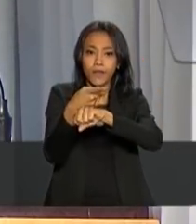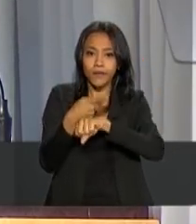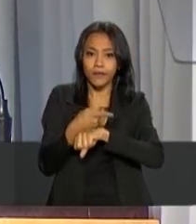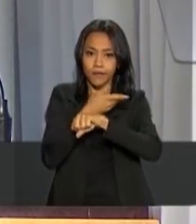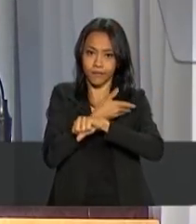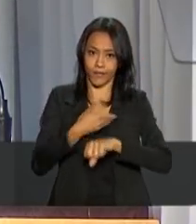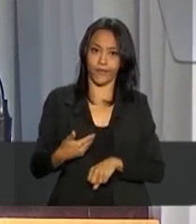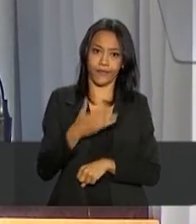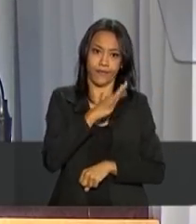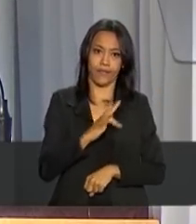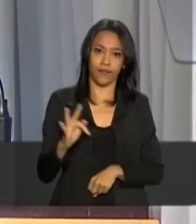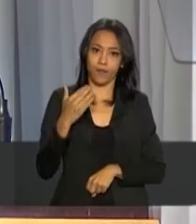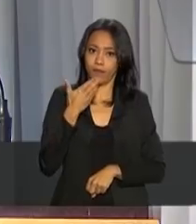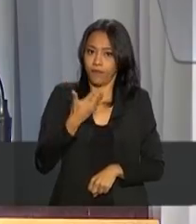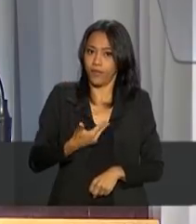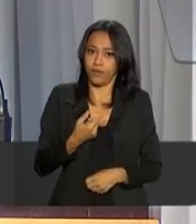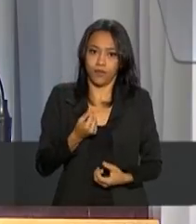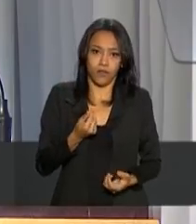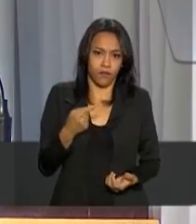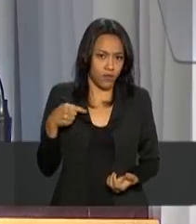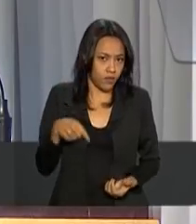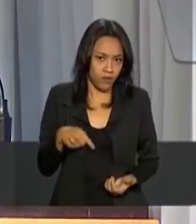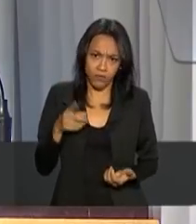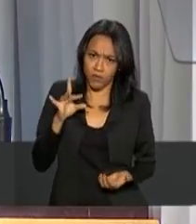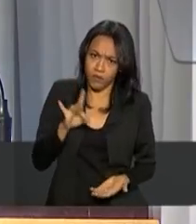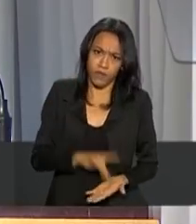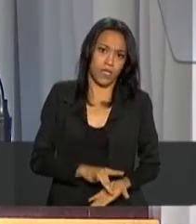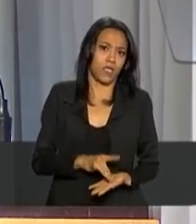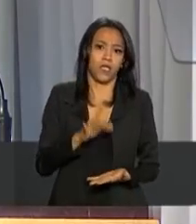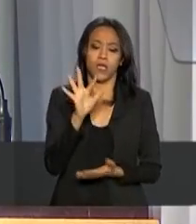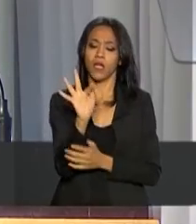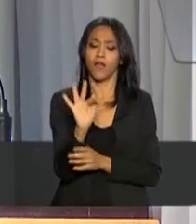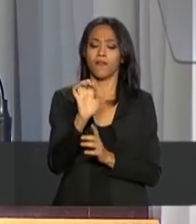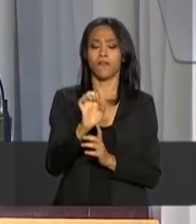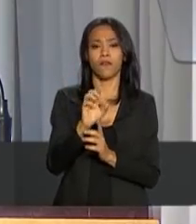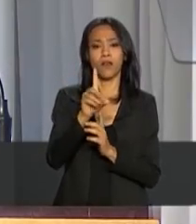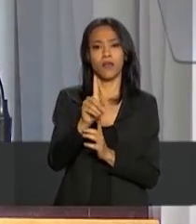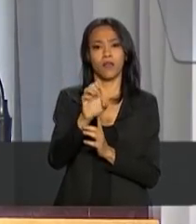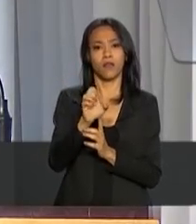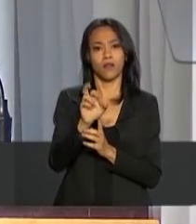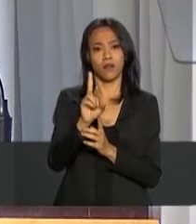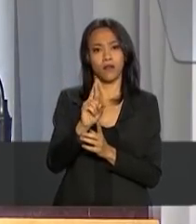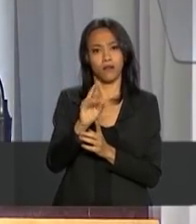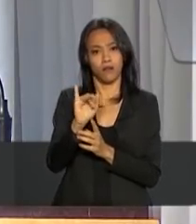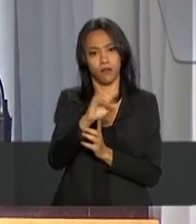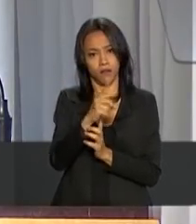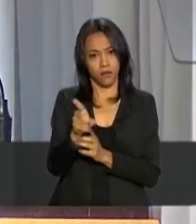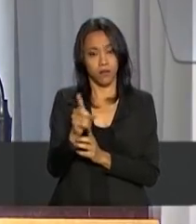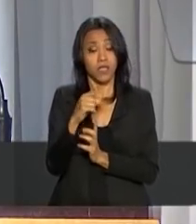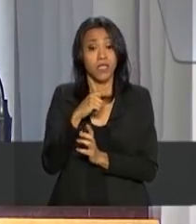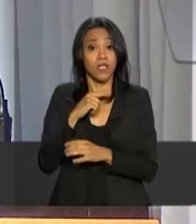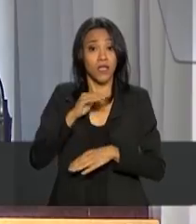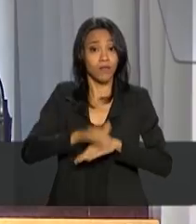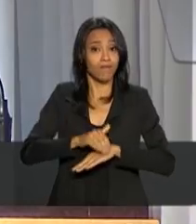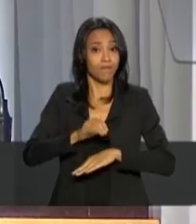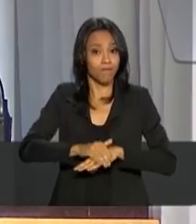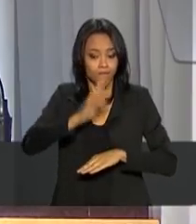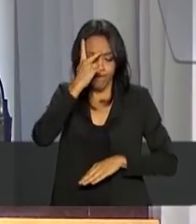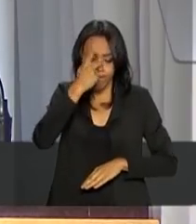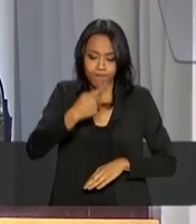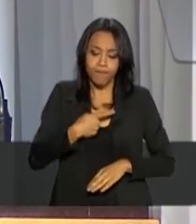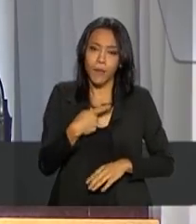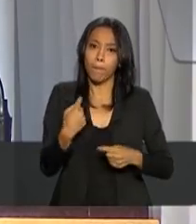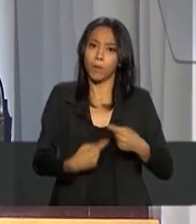é? Esta não é uma verdadeira federação. A federação significa a autonomia política e, portanto, econômica